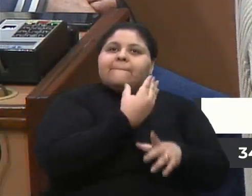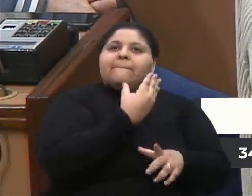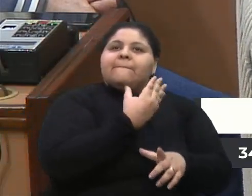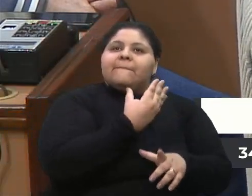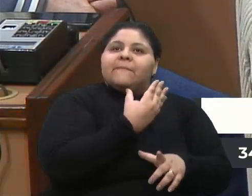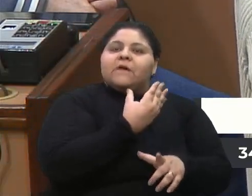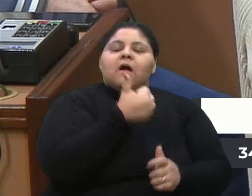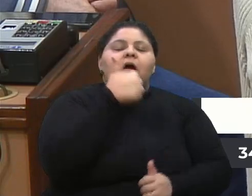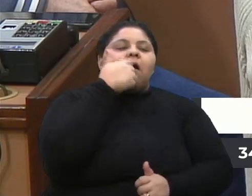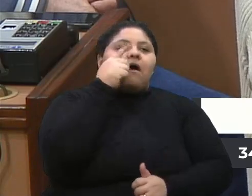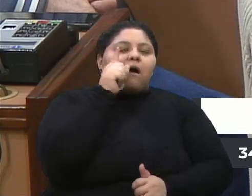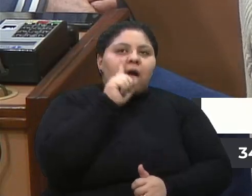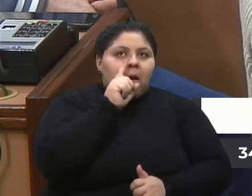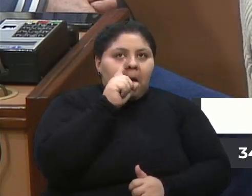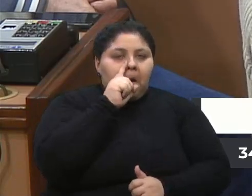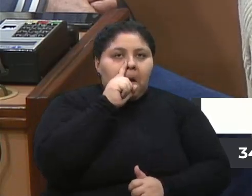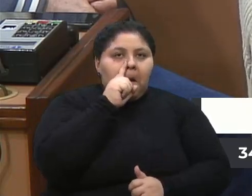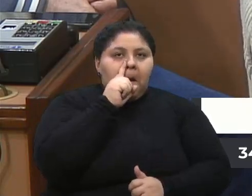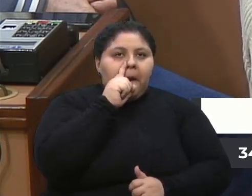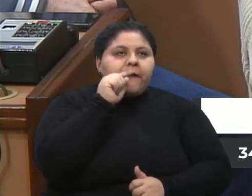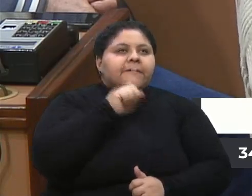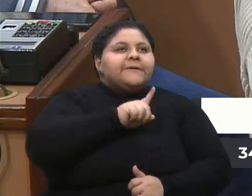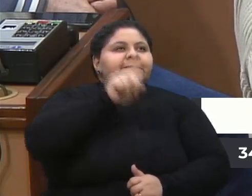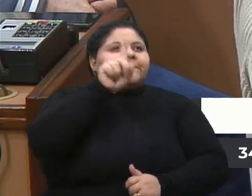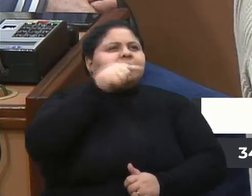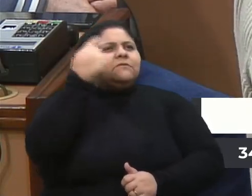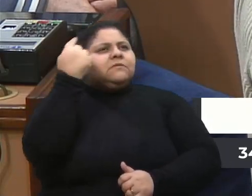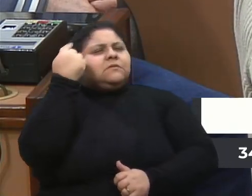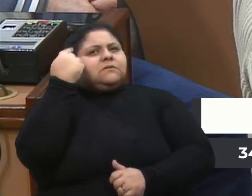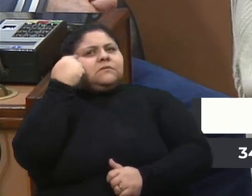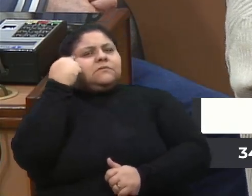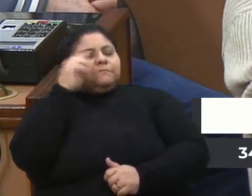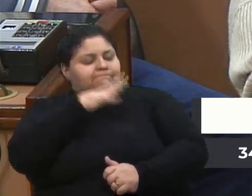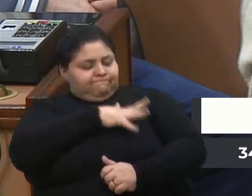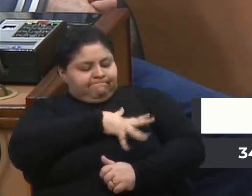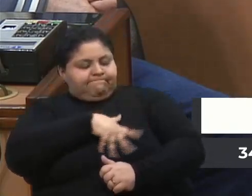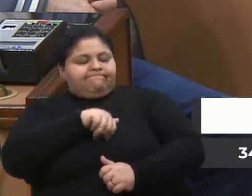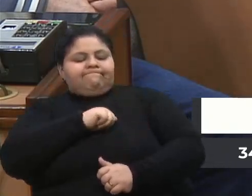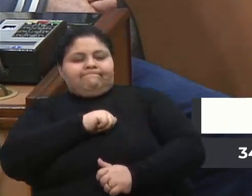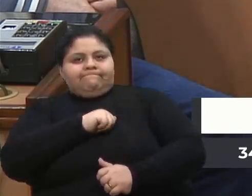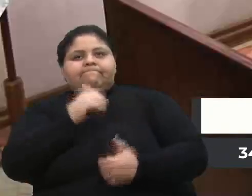mulher, Deus se lembrará de nós em seu amor. Obrigado. Era isso.